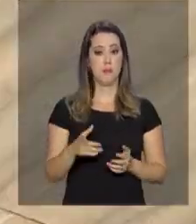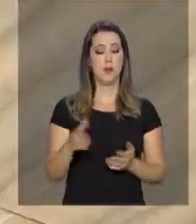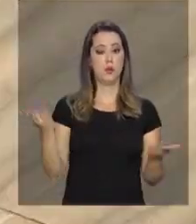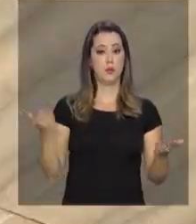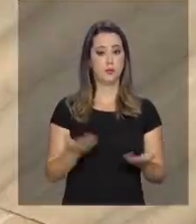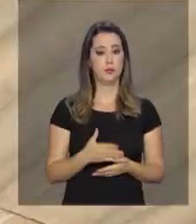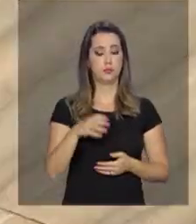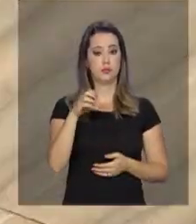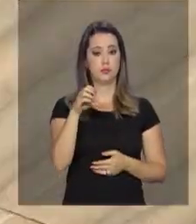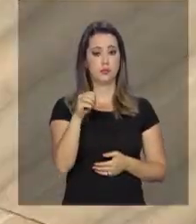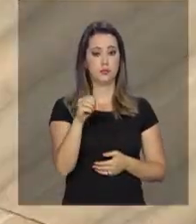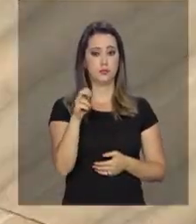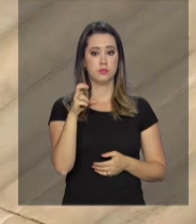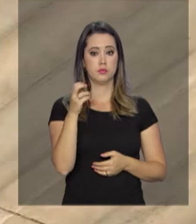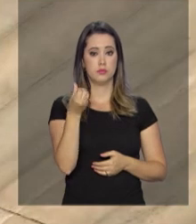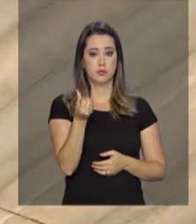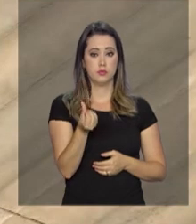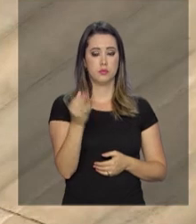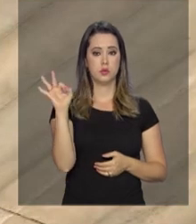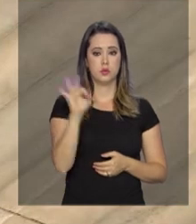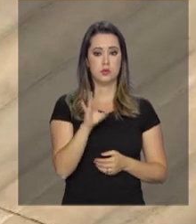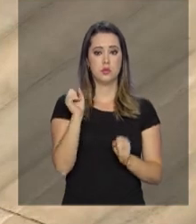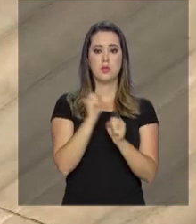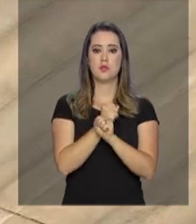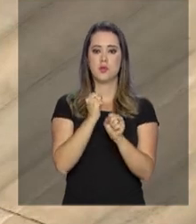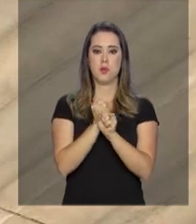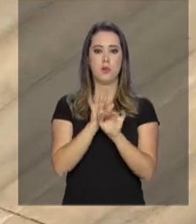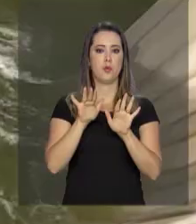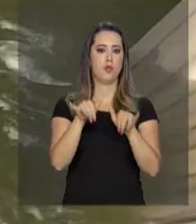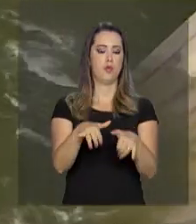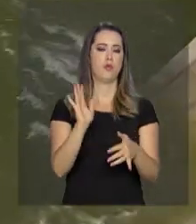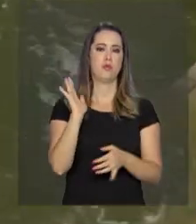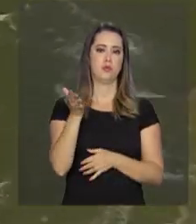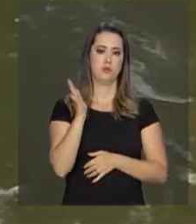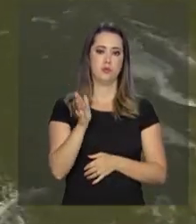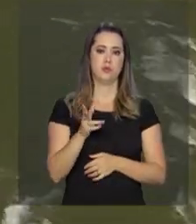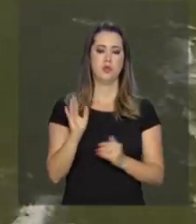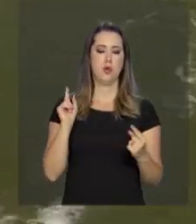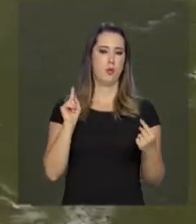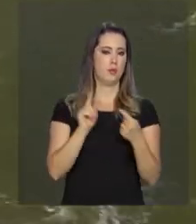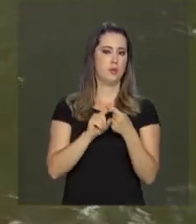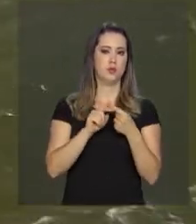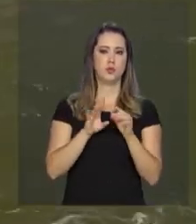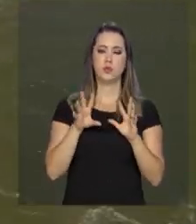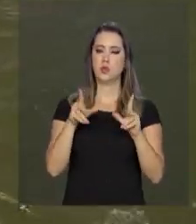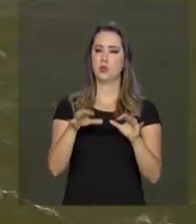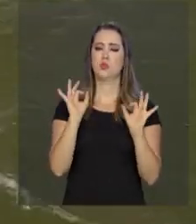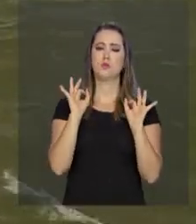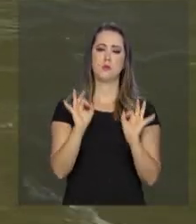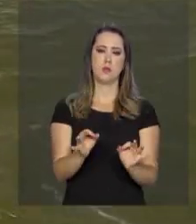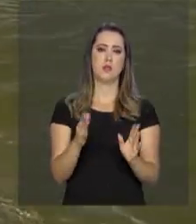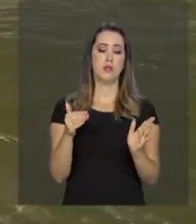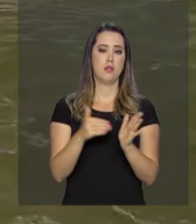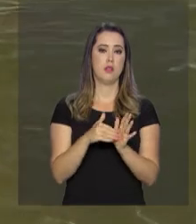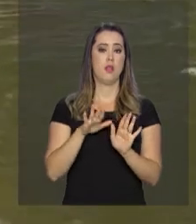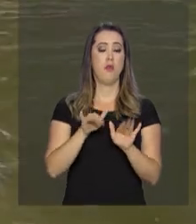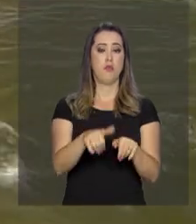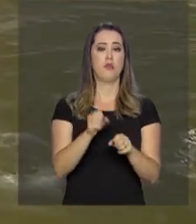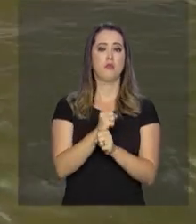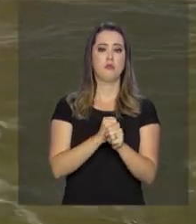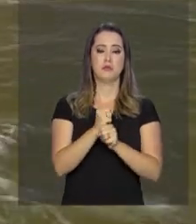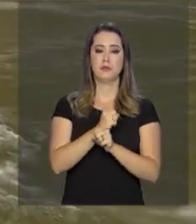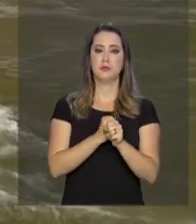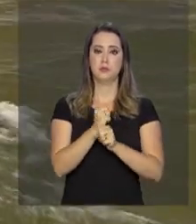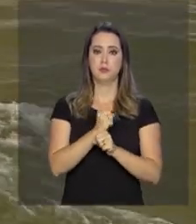hoje 96% das obras concluídas a previsão é que tudo esteja pronto até o final deste ano